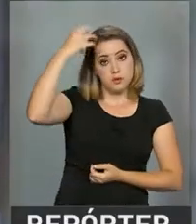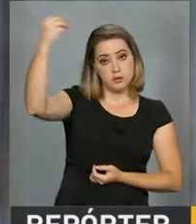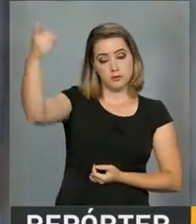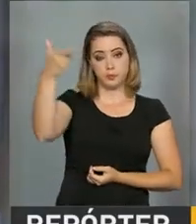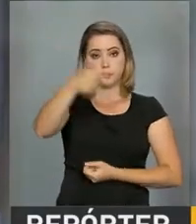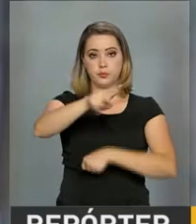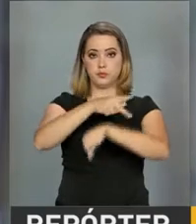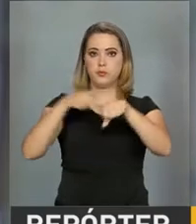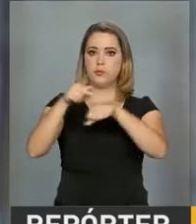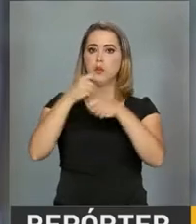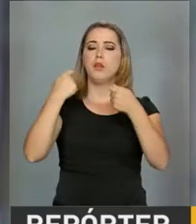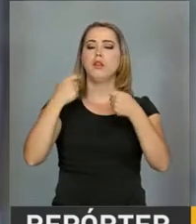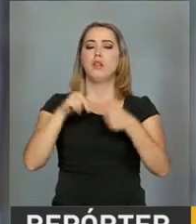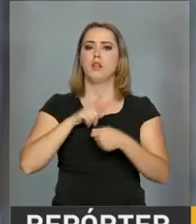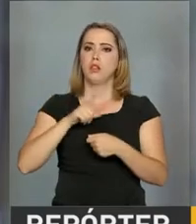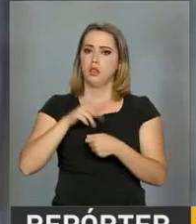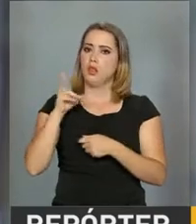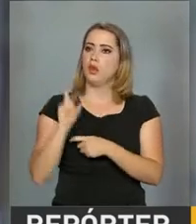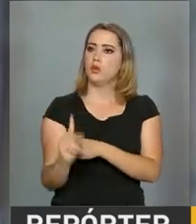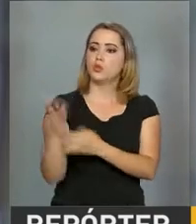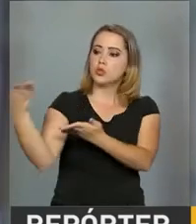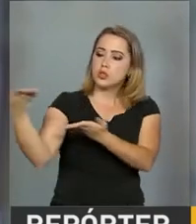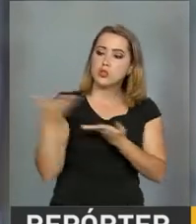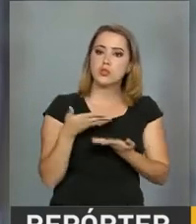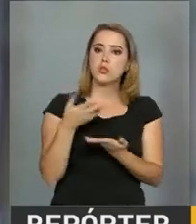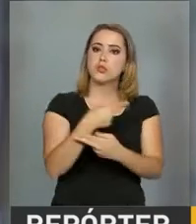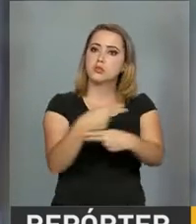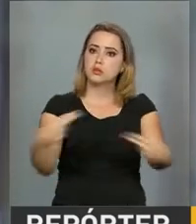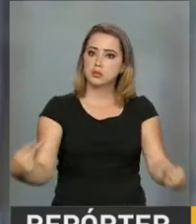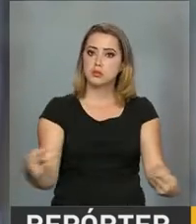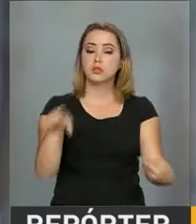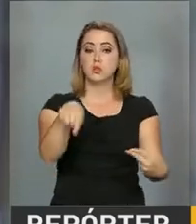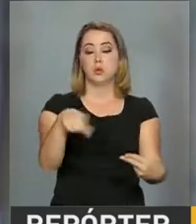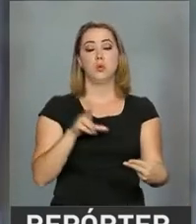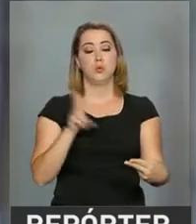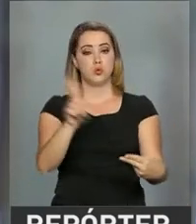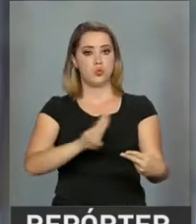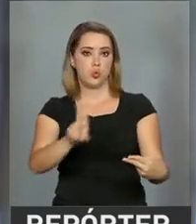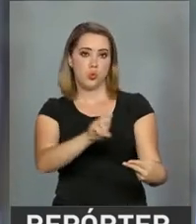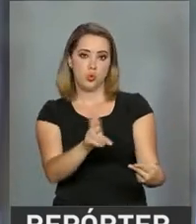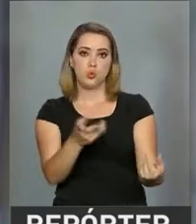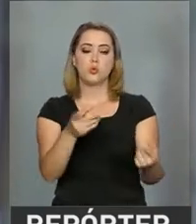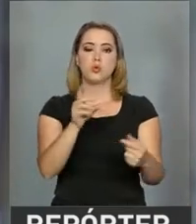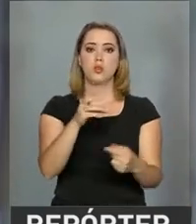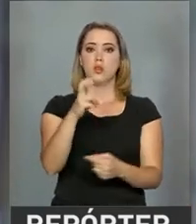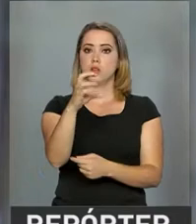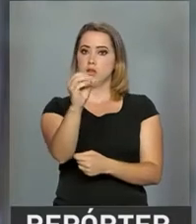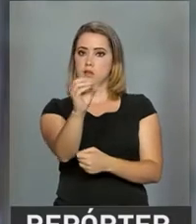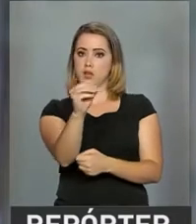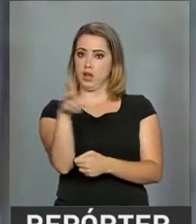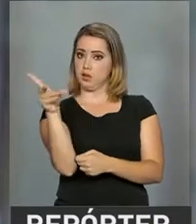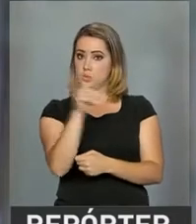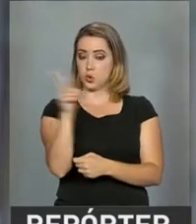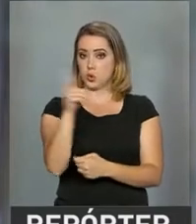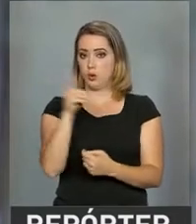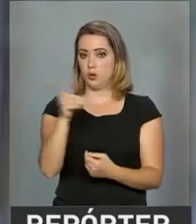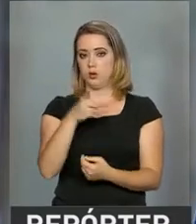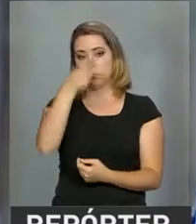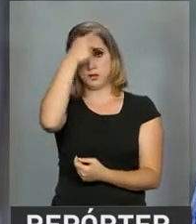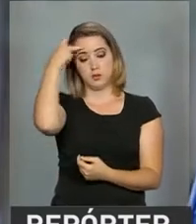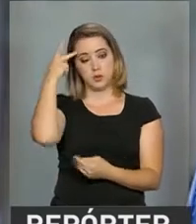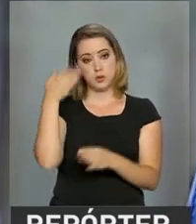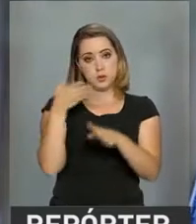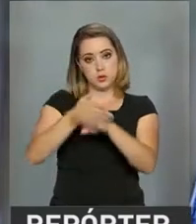ao exterior têm o direito de trazer bens de uso ou consumo pessoal no valor de até 500 dólares para quem ingressa